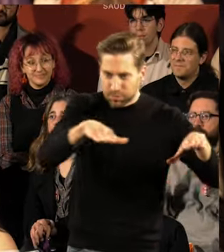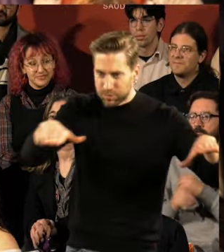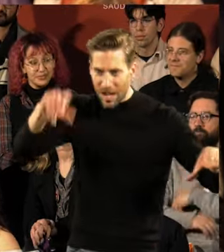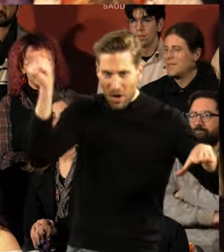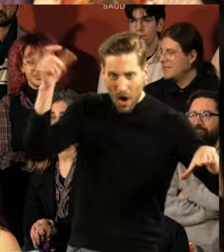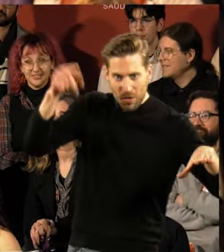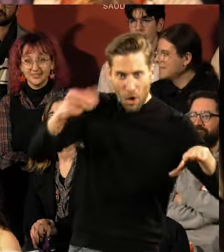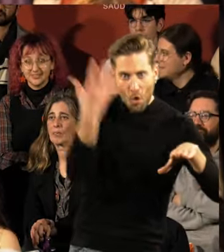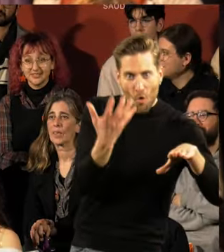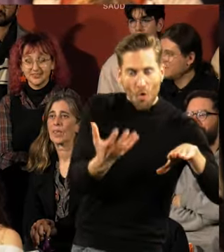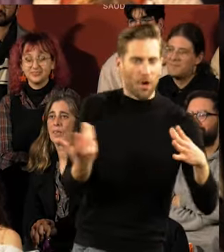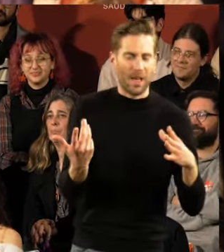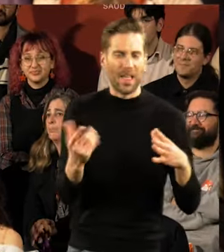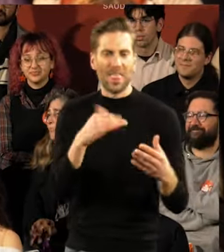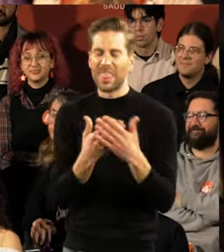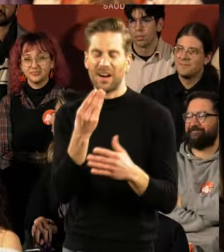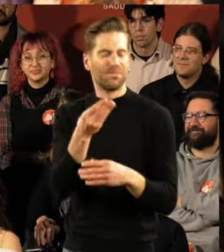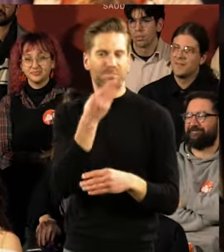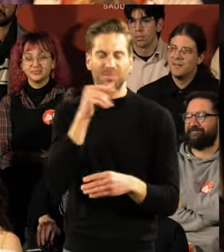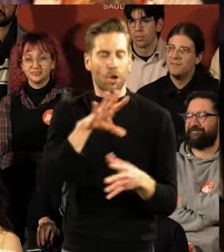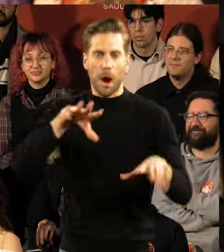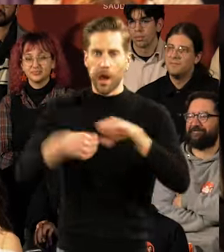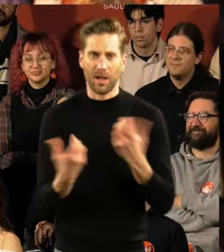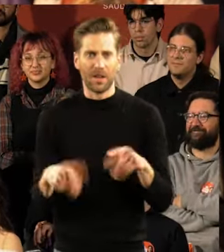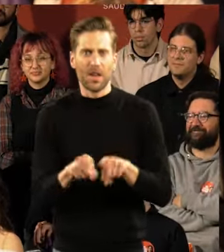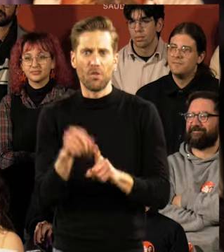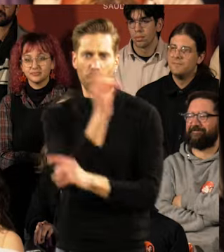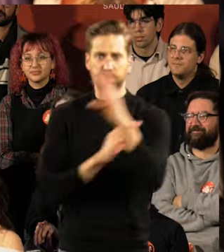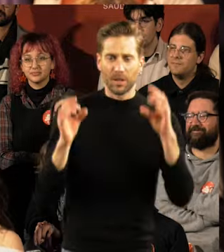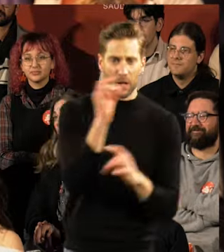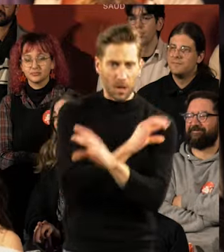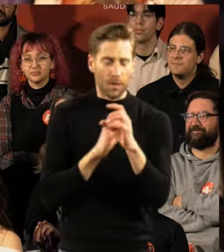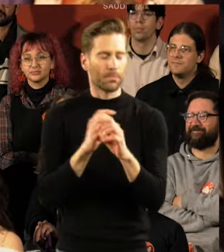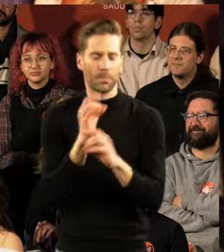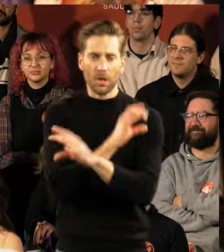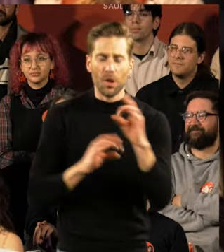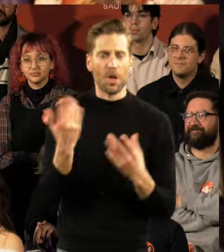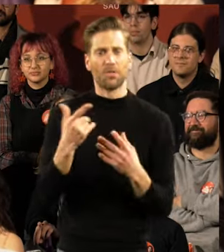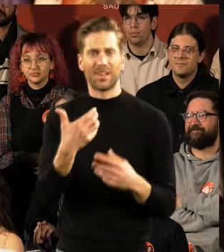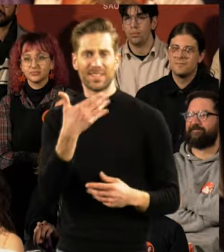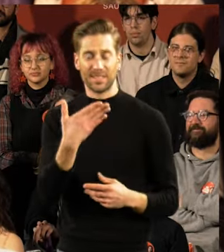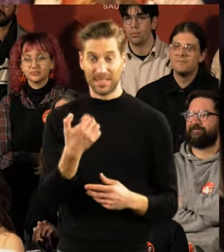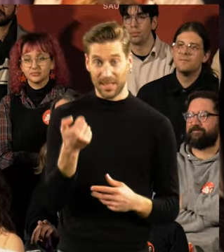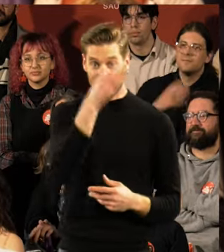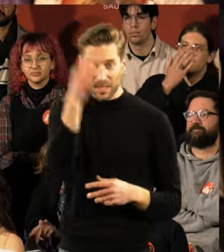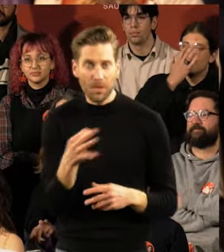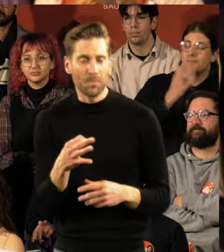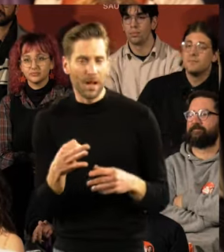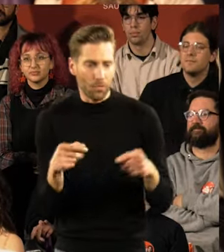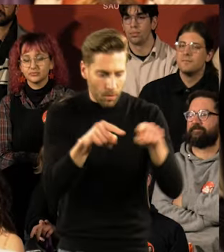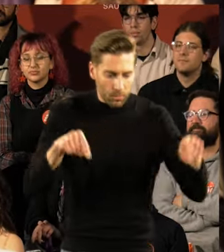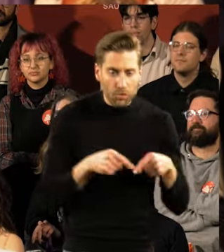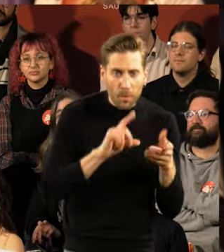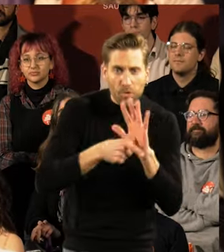o território. Tal como se faz na Europa, onde 65% desta energia solar é gerada localmente em